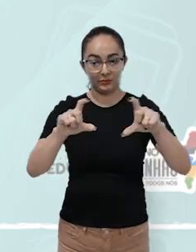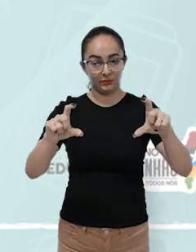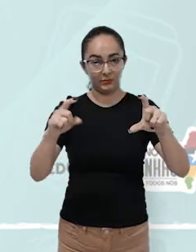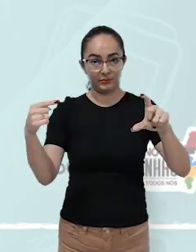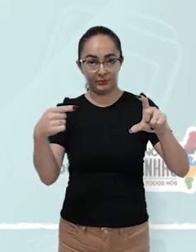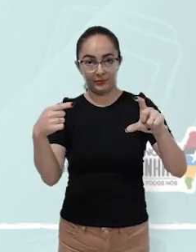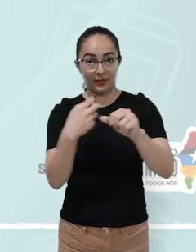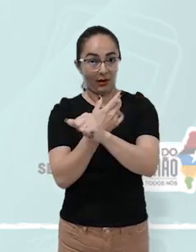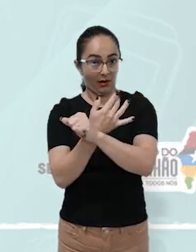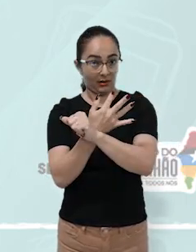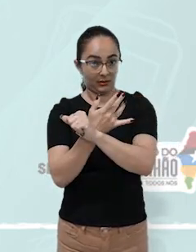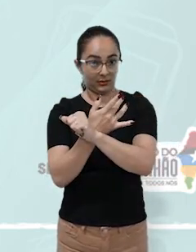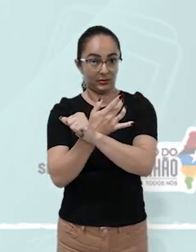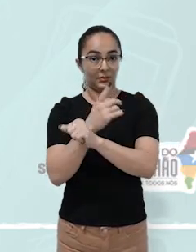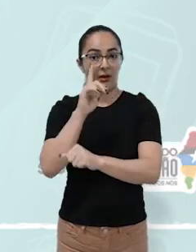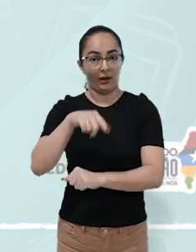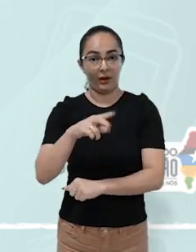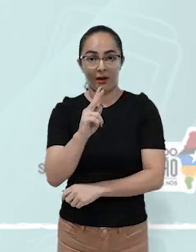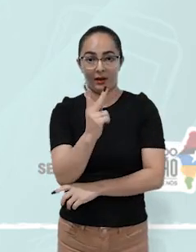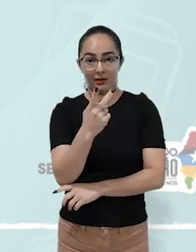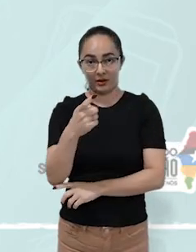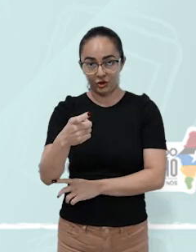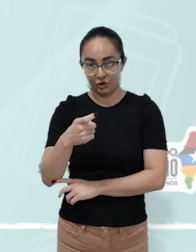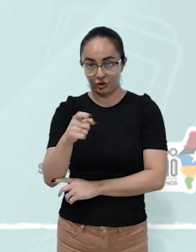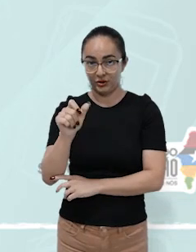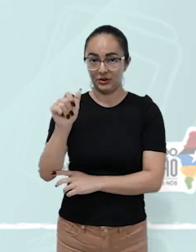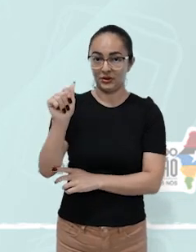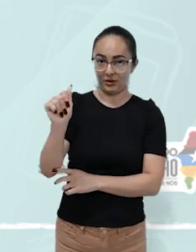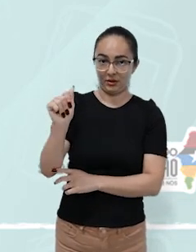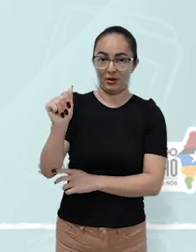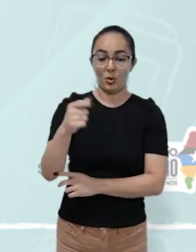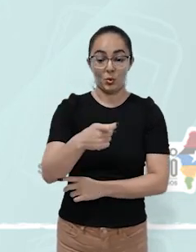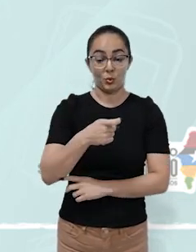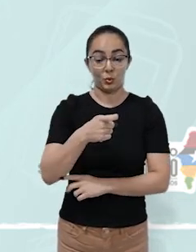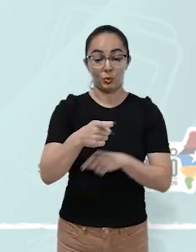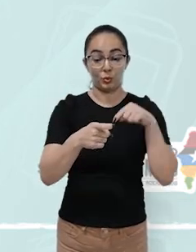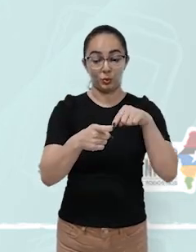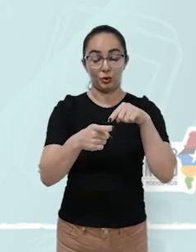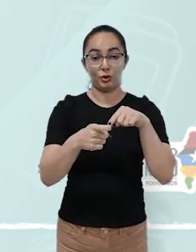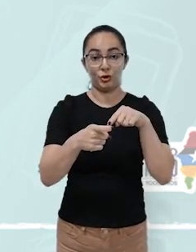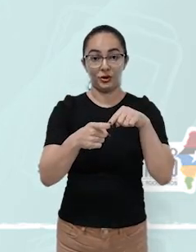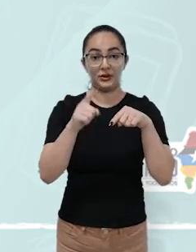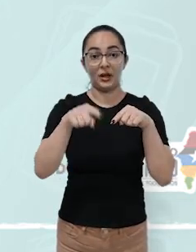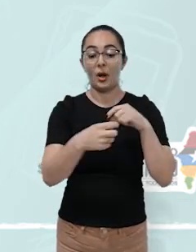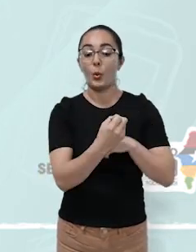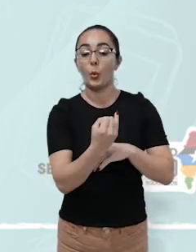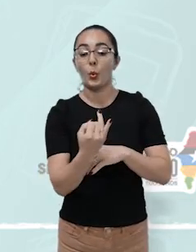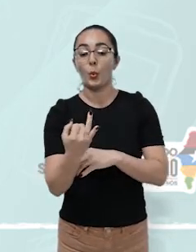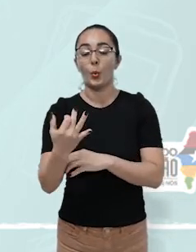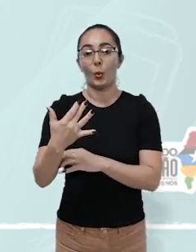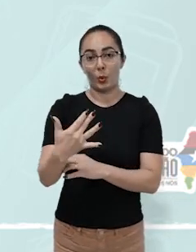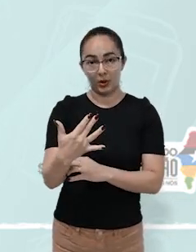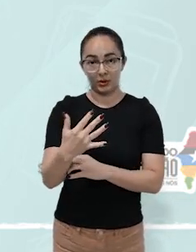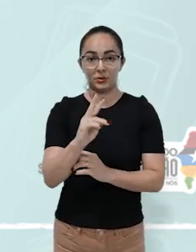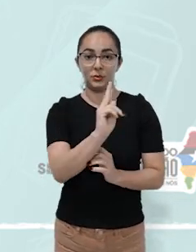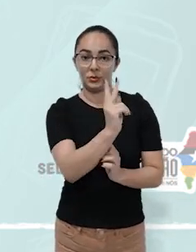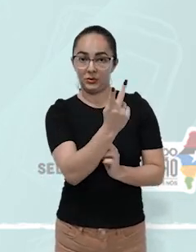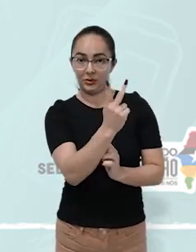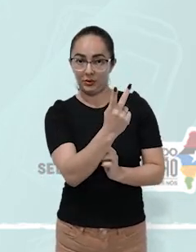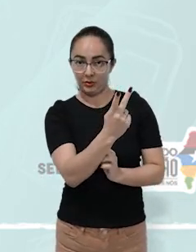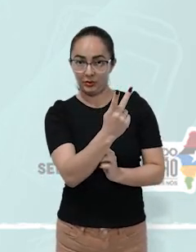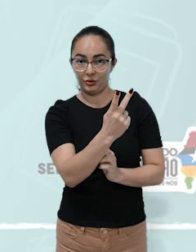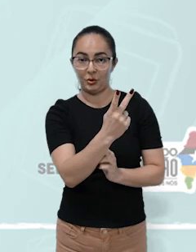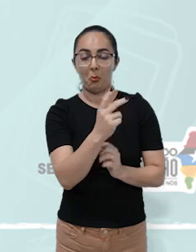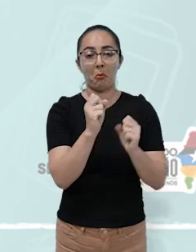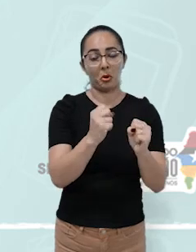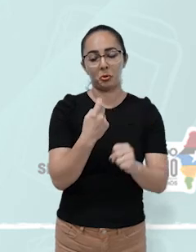do ácido é o HXA, onde esse X vai indicar a quantidade de hidrogênios, que